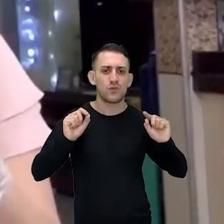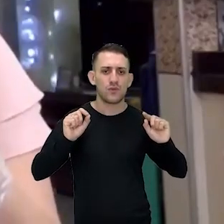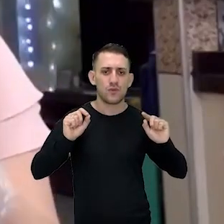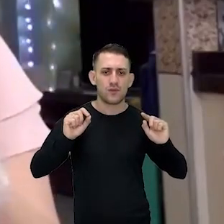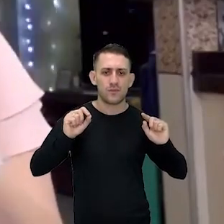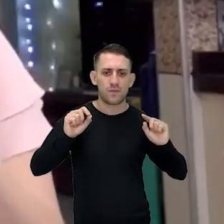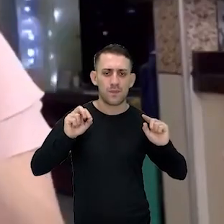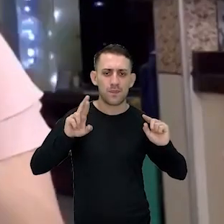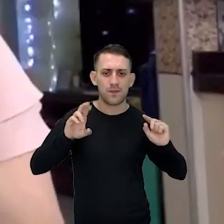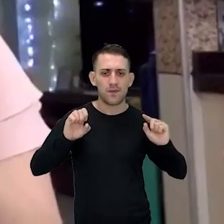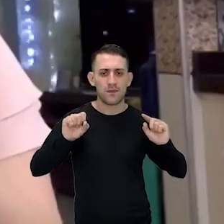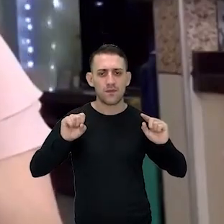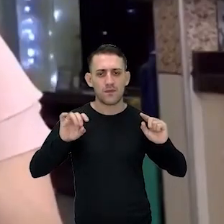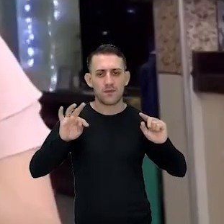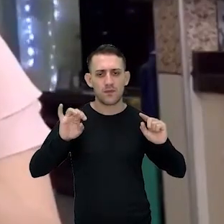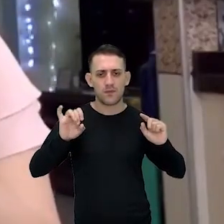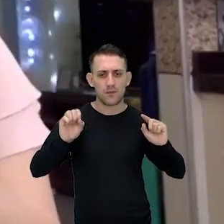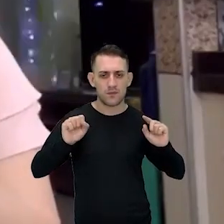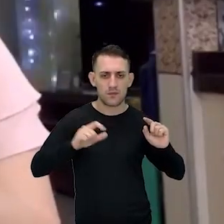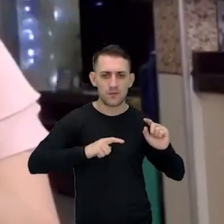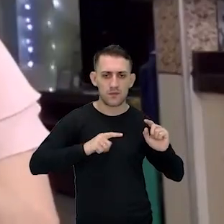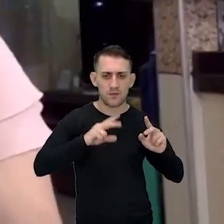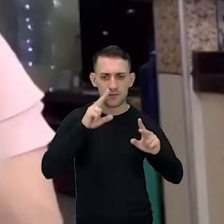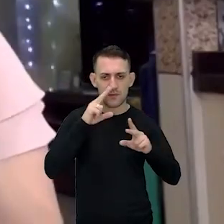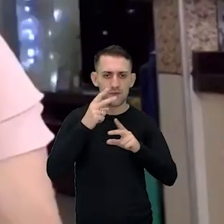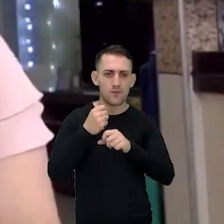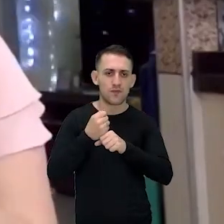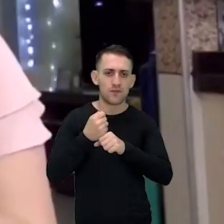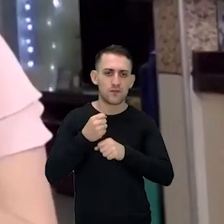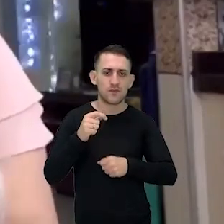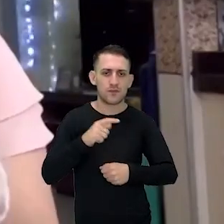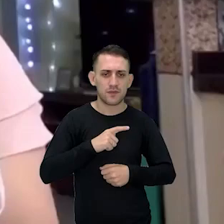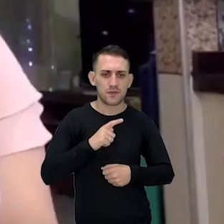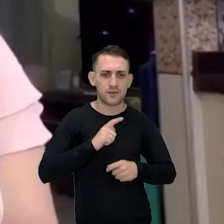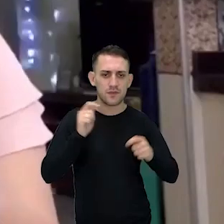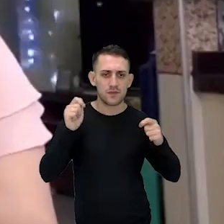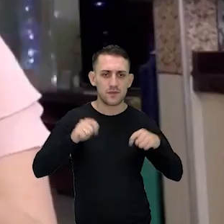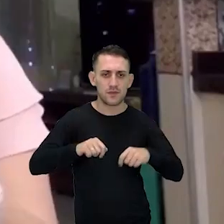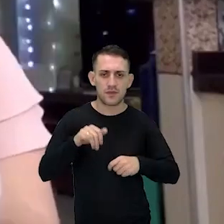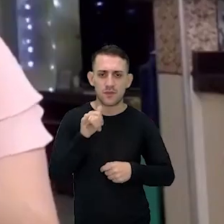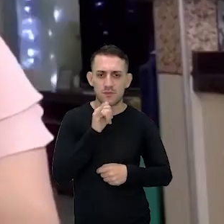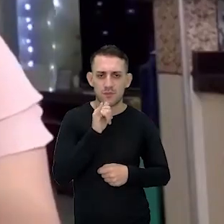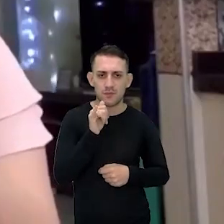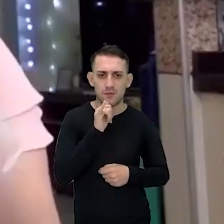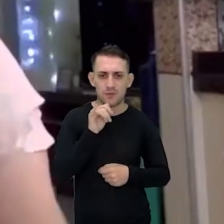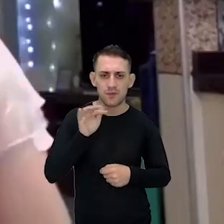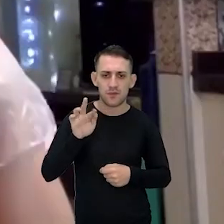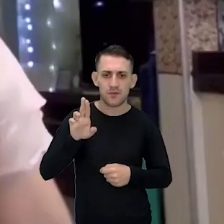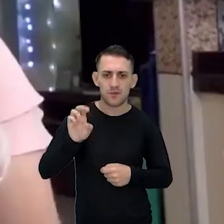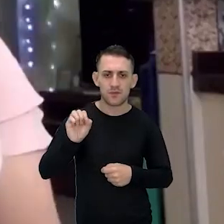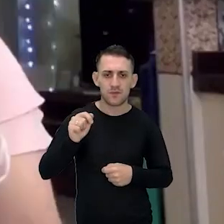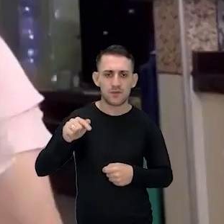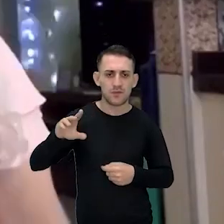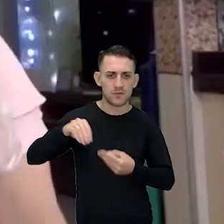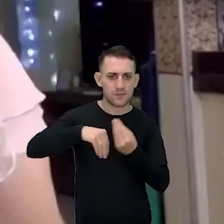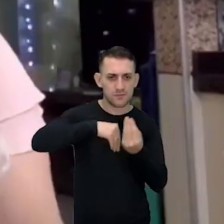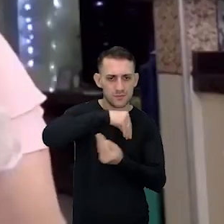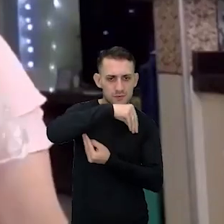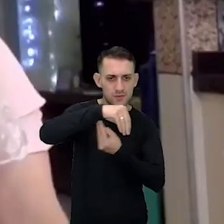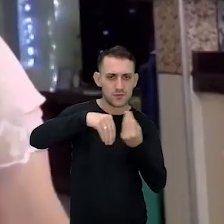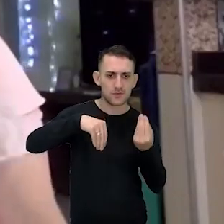isótopos, né? A força que é gerada nessa fusão